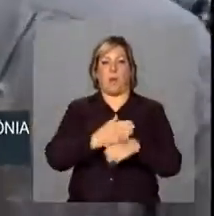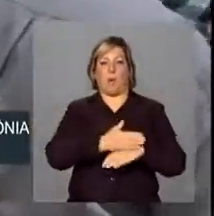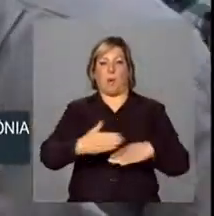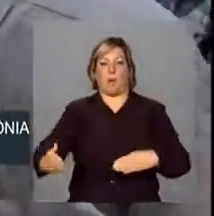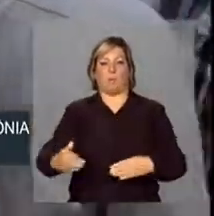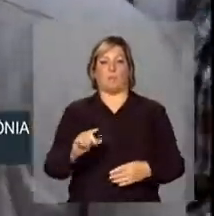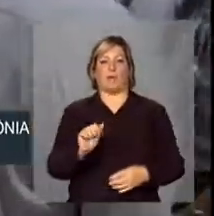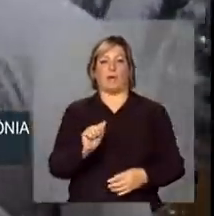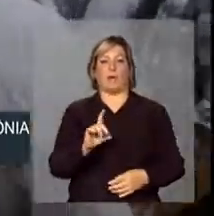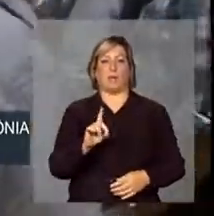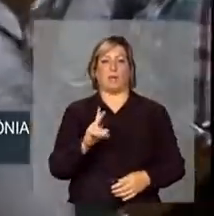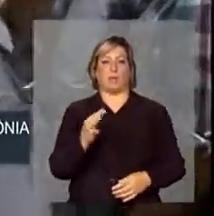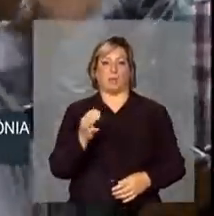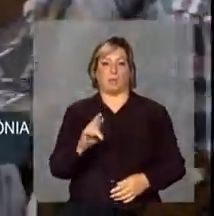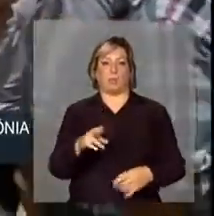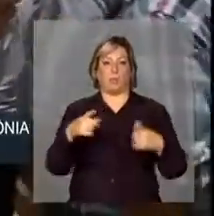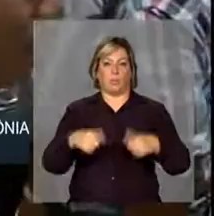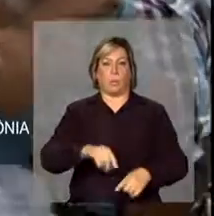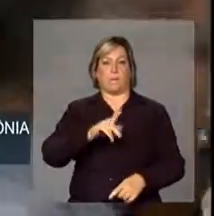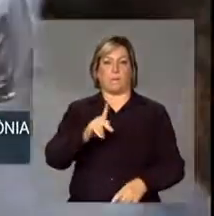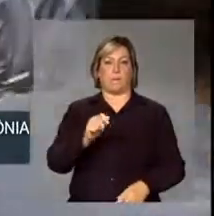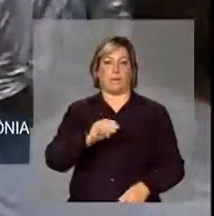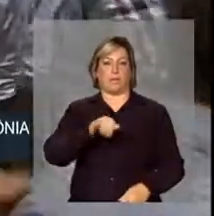sistema adutor do